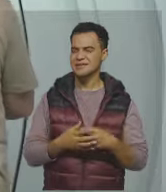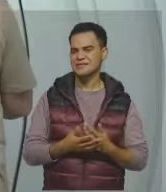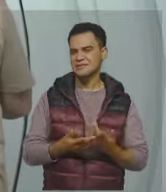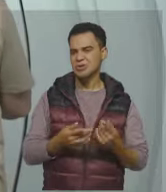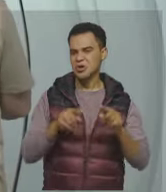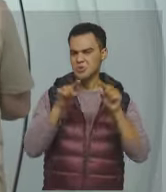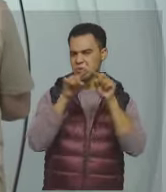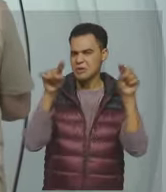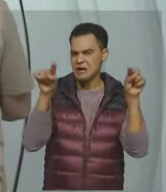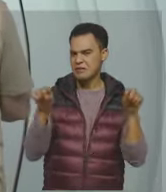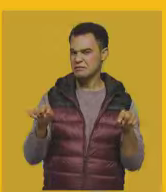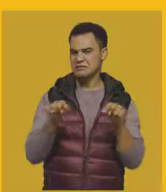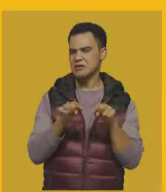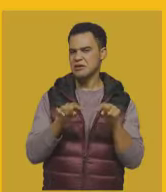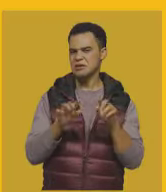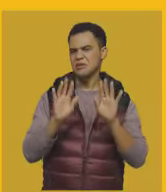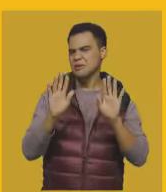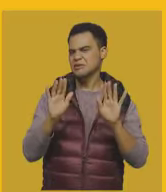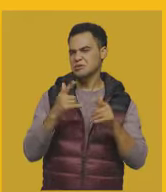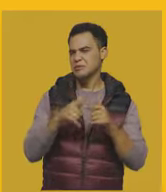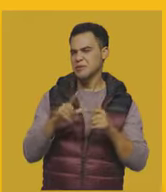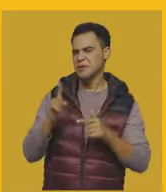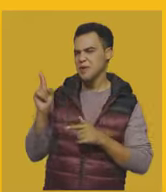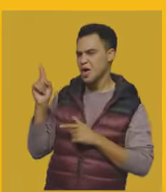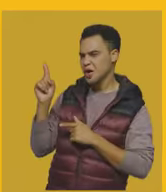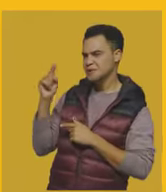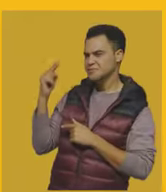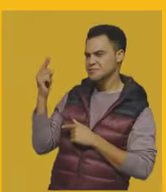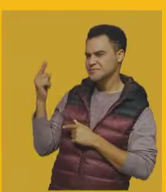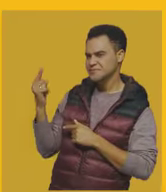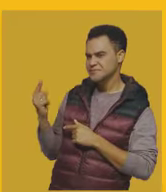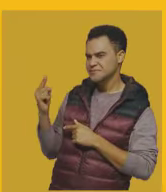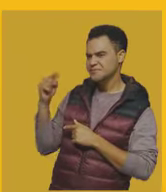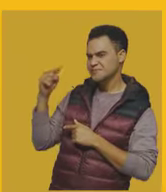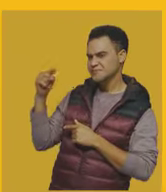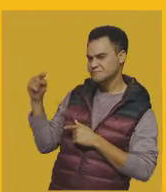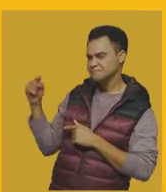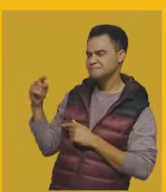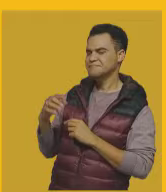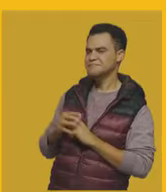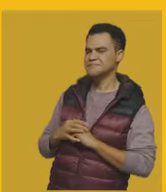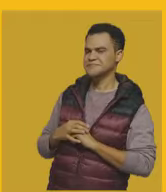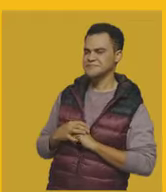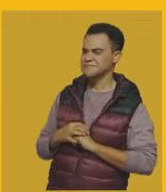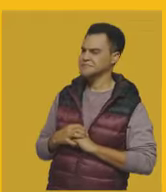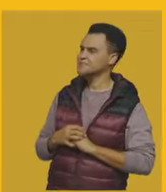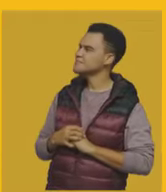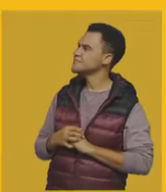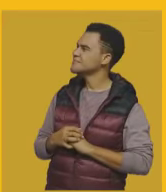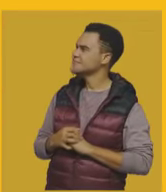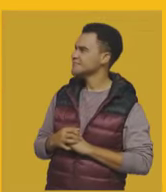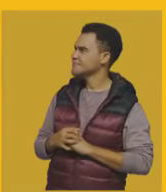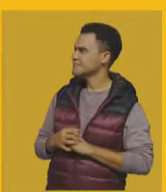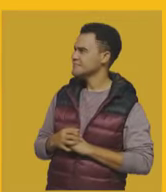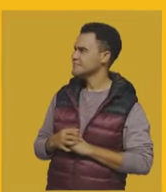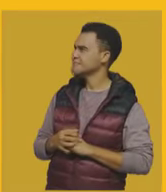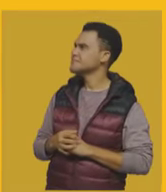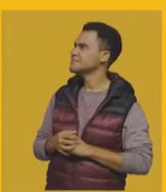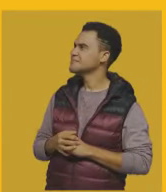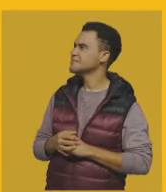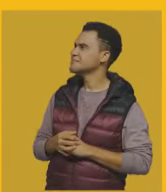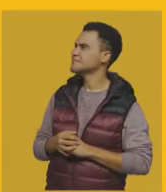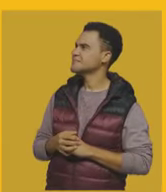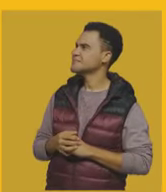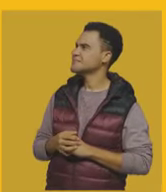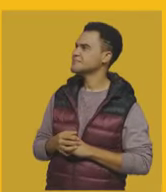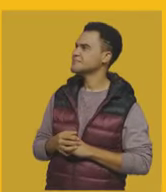nada importa, não tem problema se você optar por desenhar como está ali